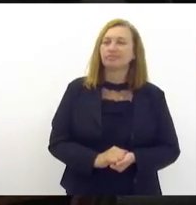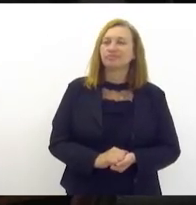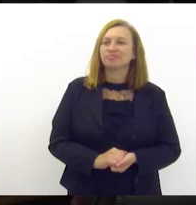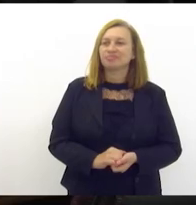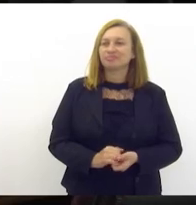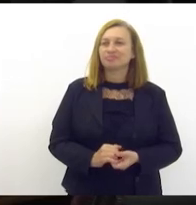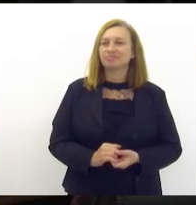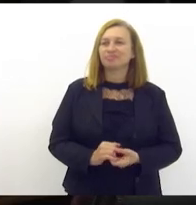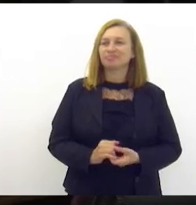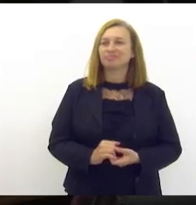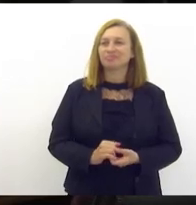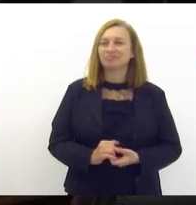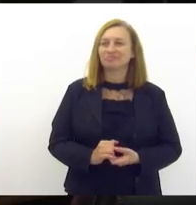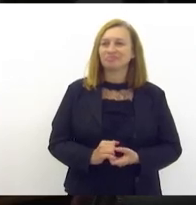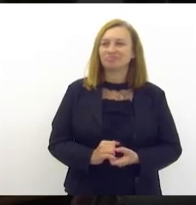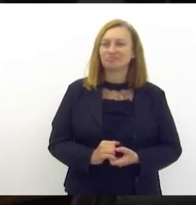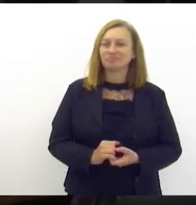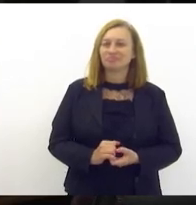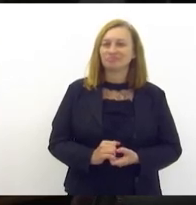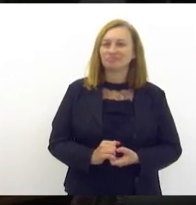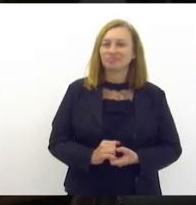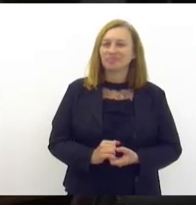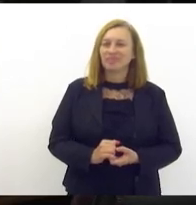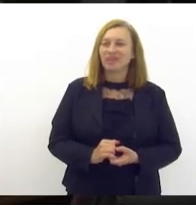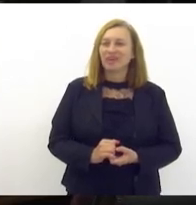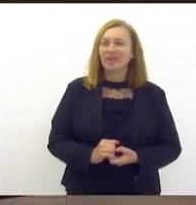não pereci.